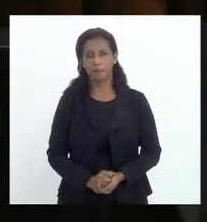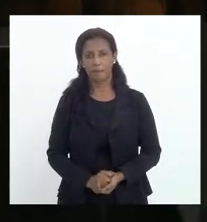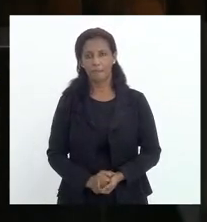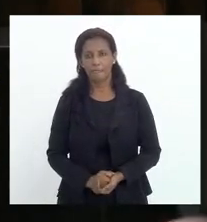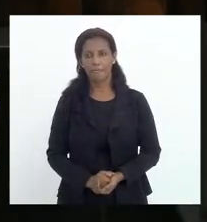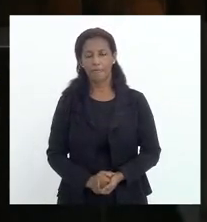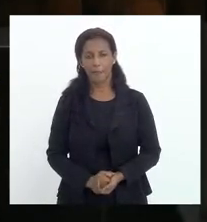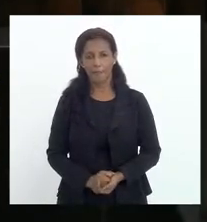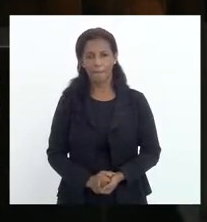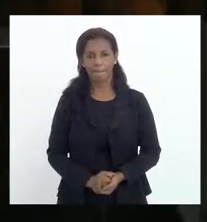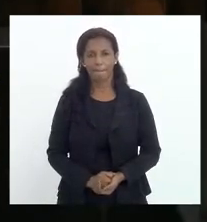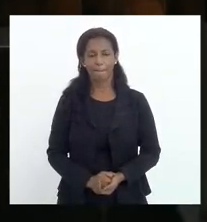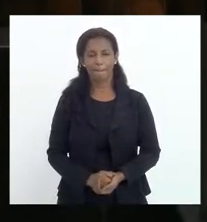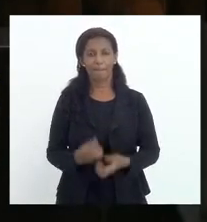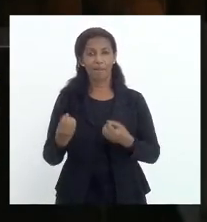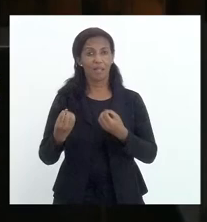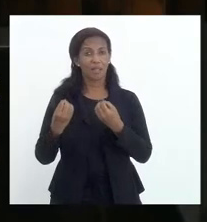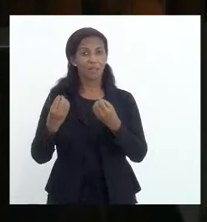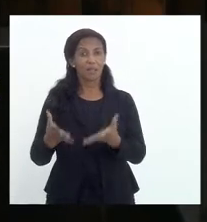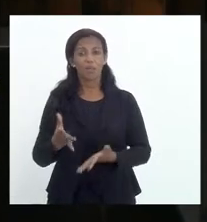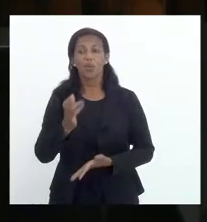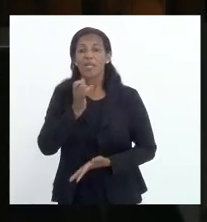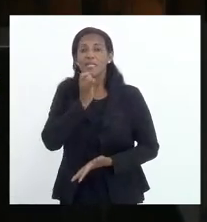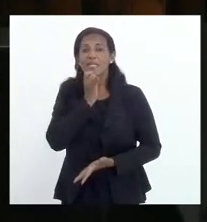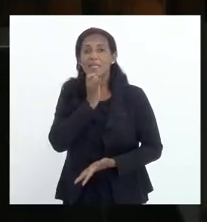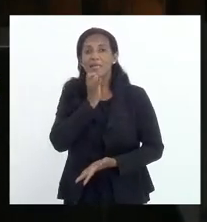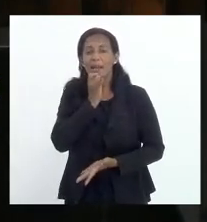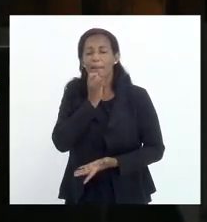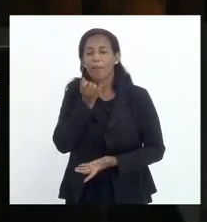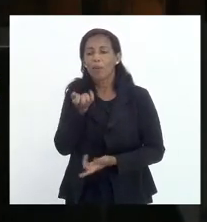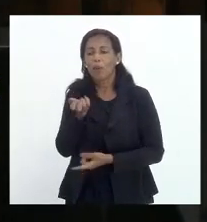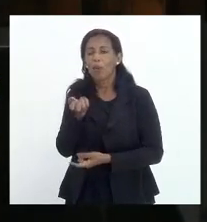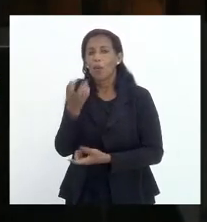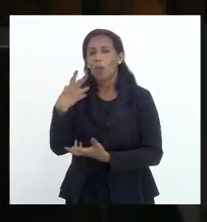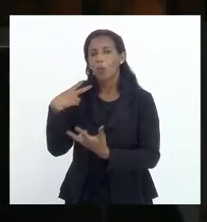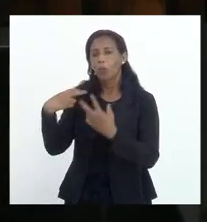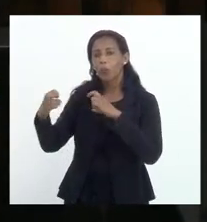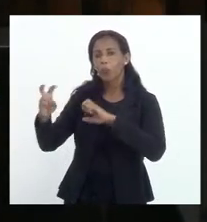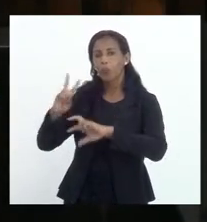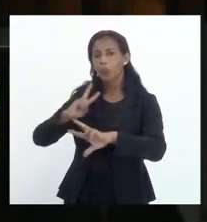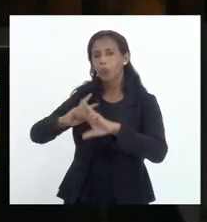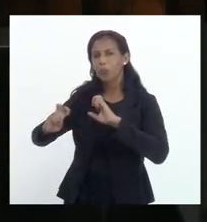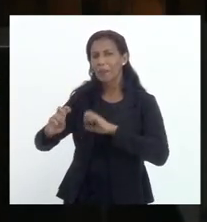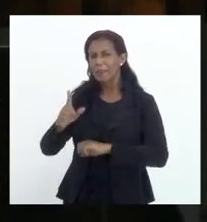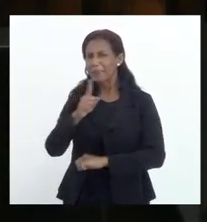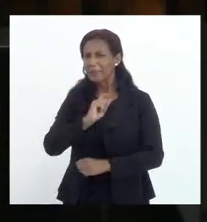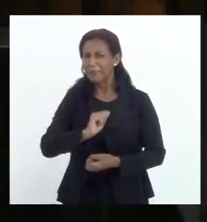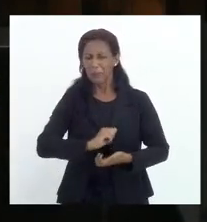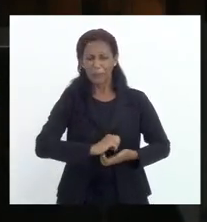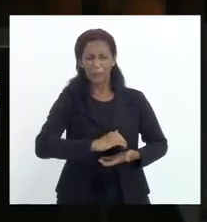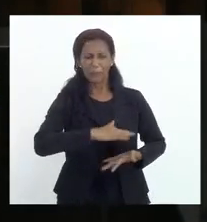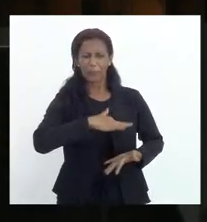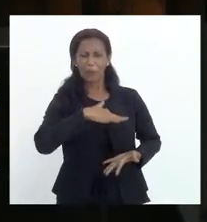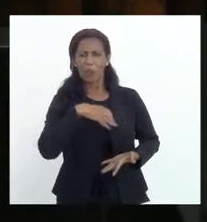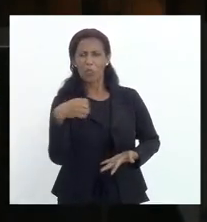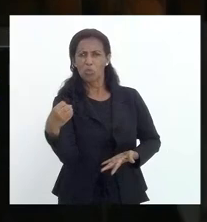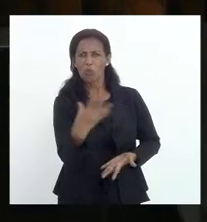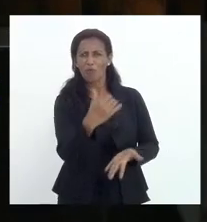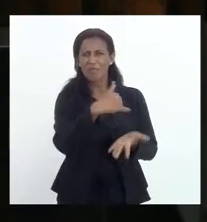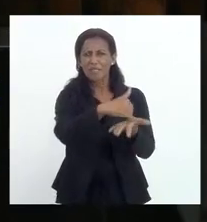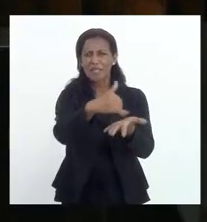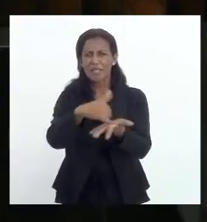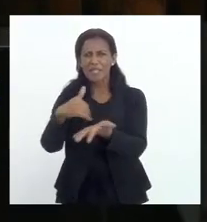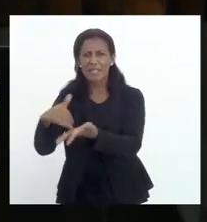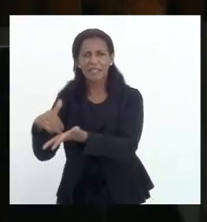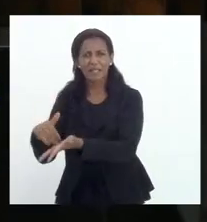máquina, dando realmente exemplo, e não com um acúmulo de novas secretarias que